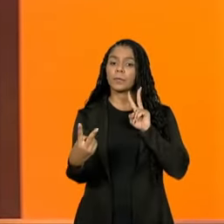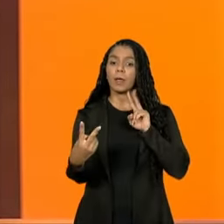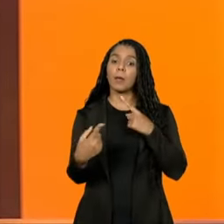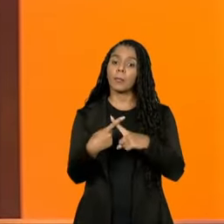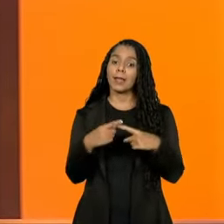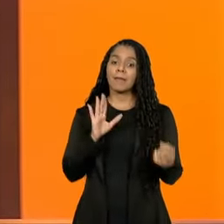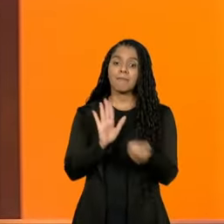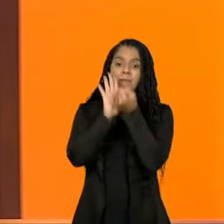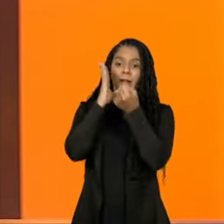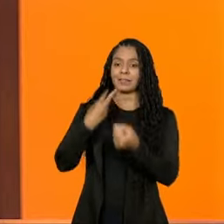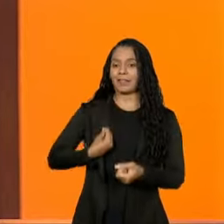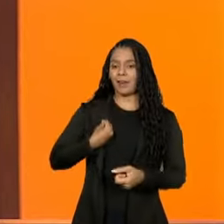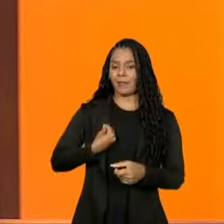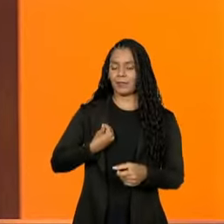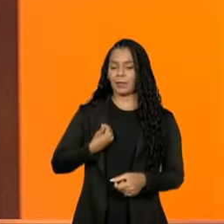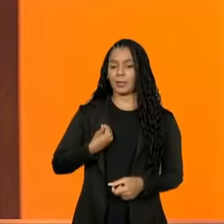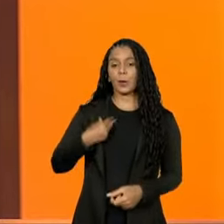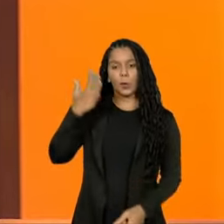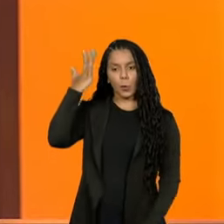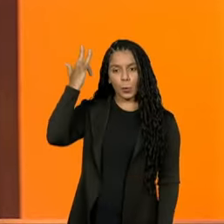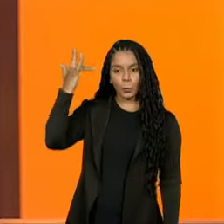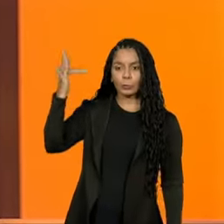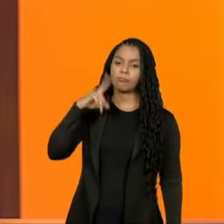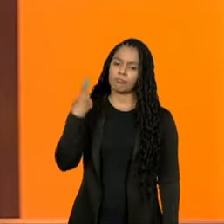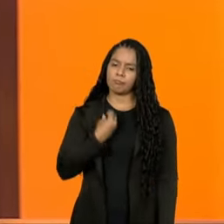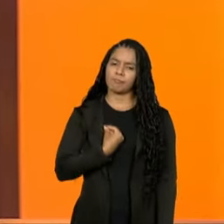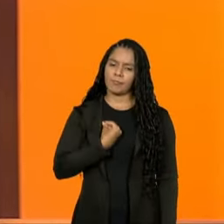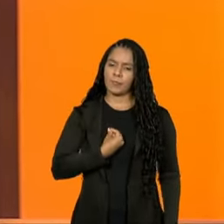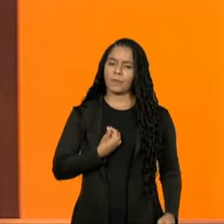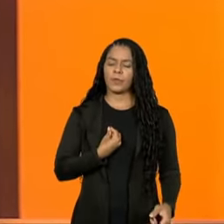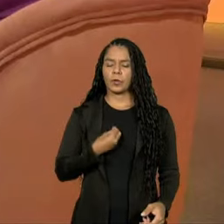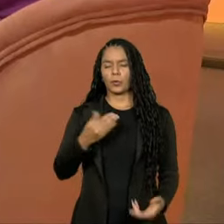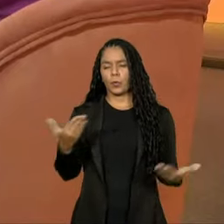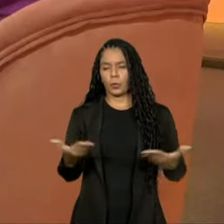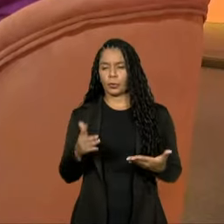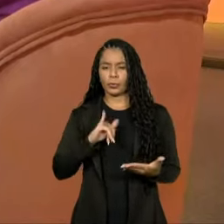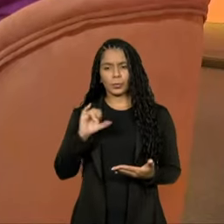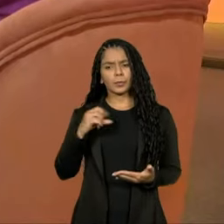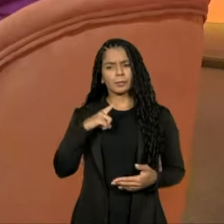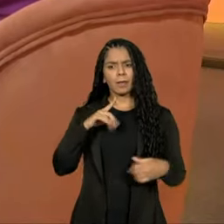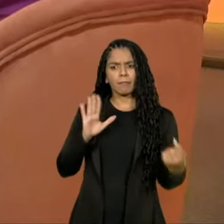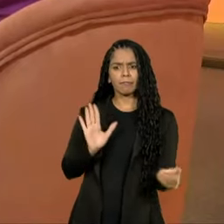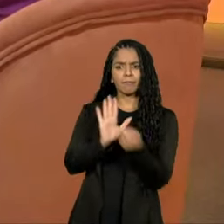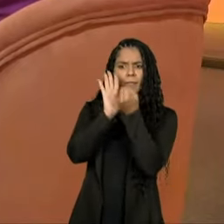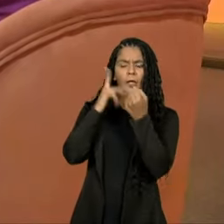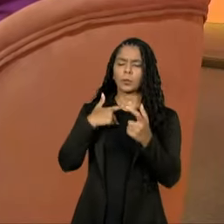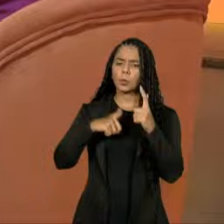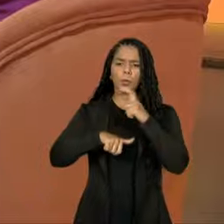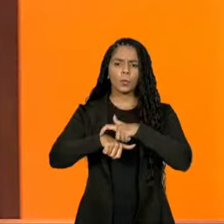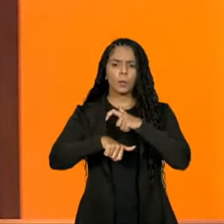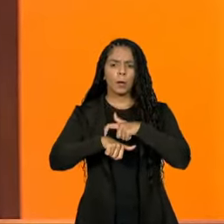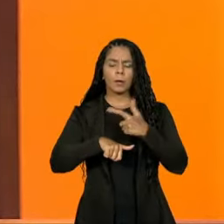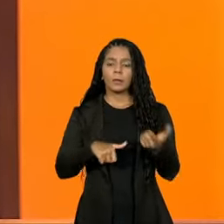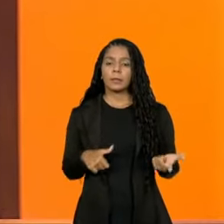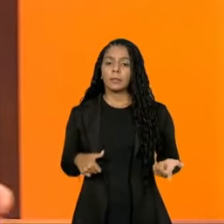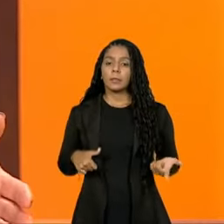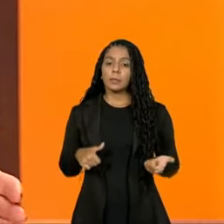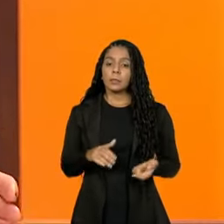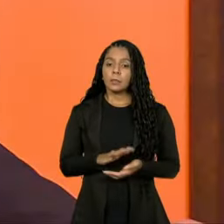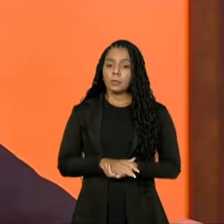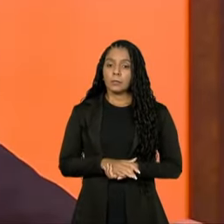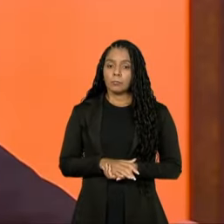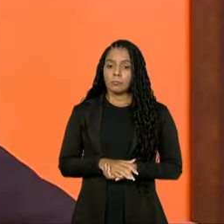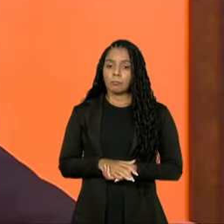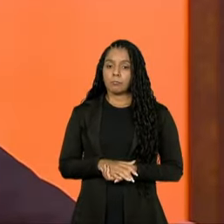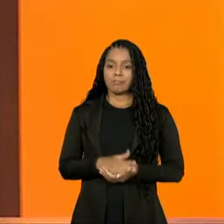na vida real. Nós hoje vivemos isso, a gente tem impacto não só na hora de assassinar